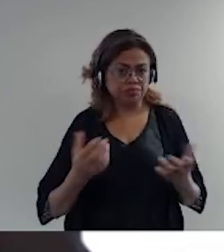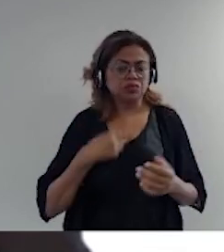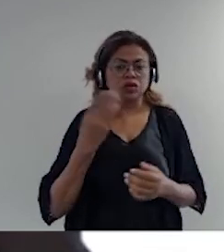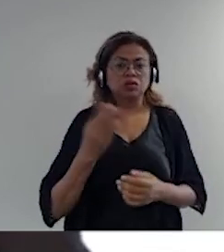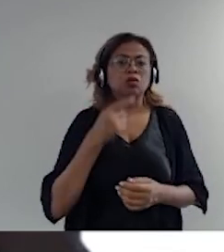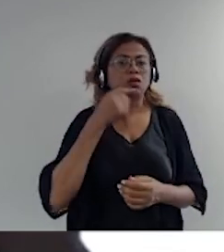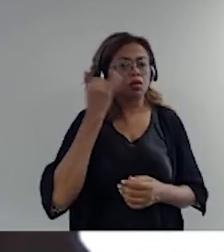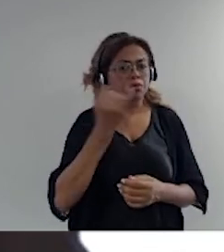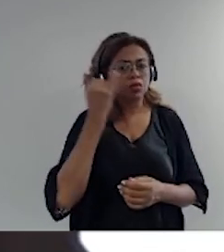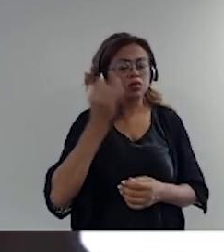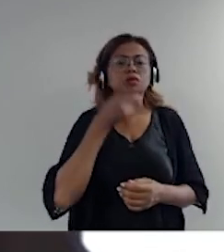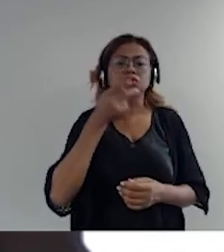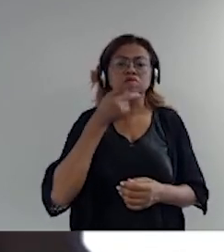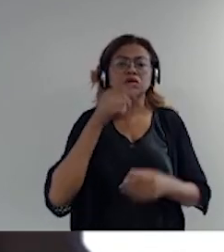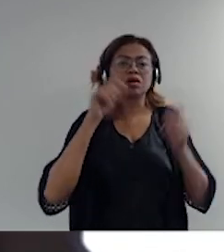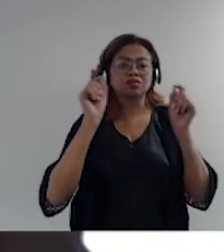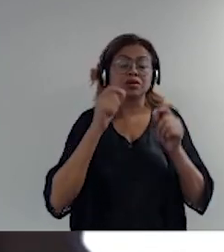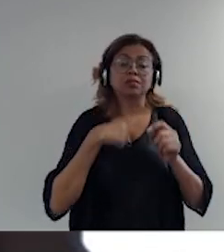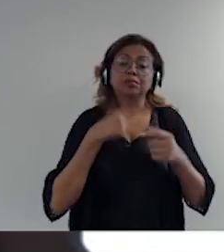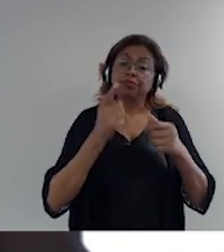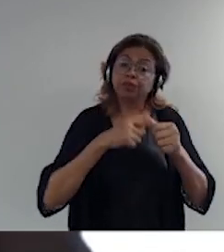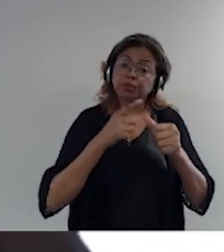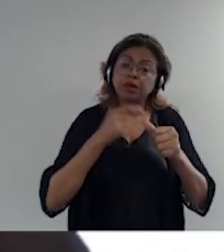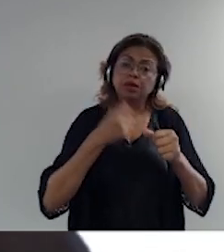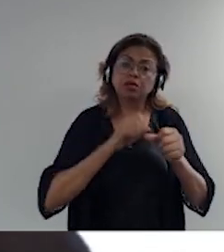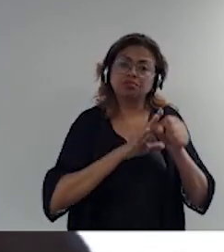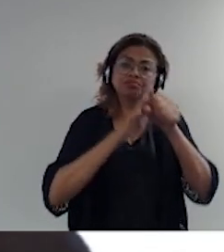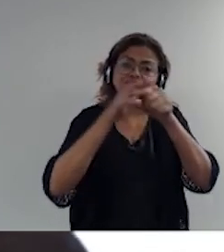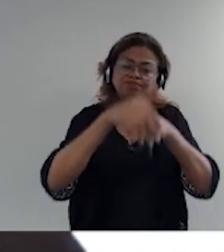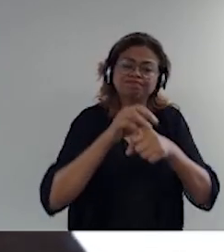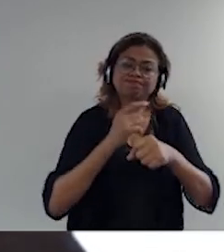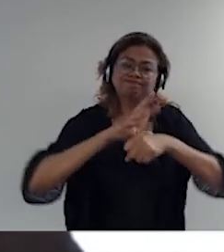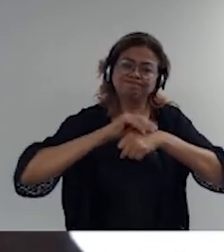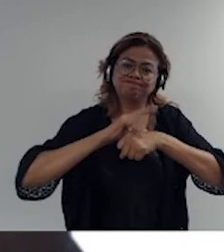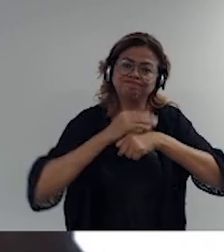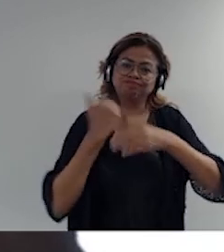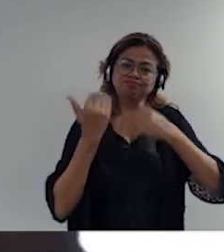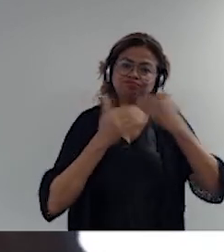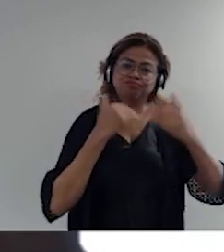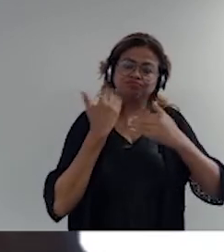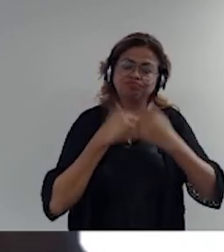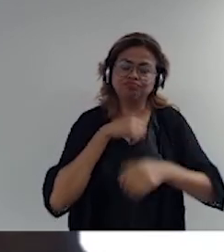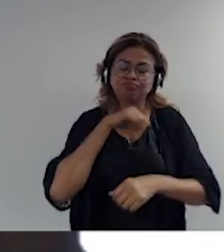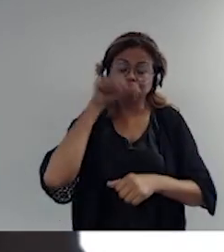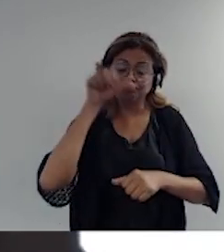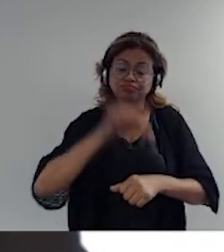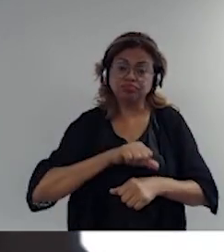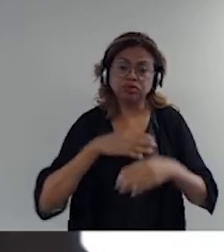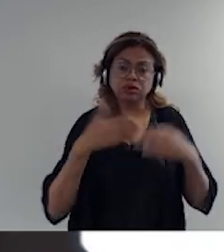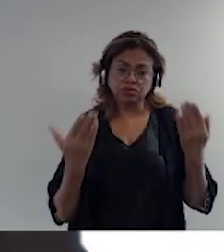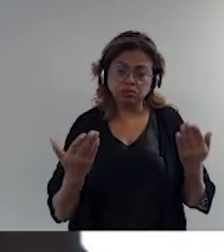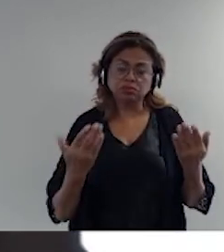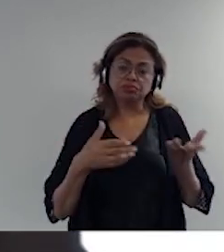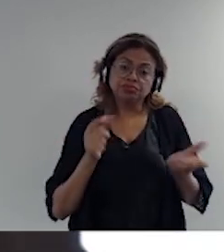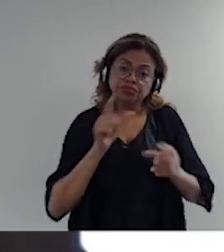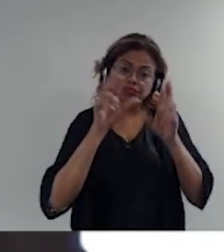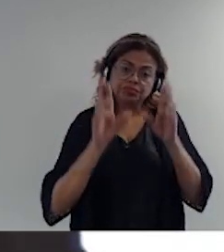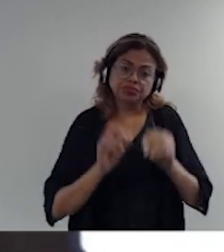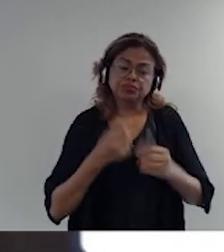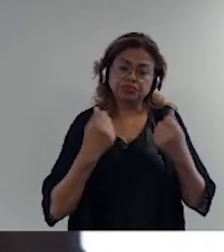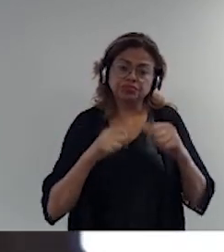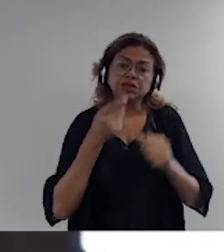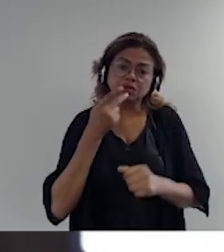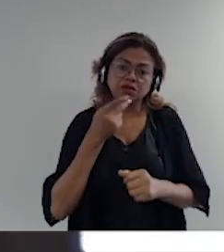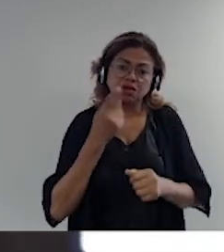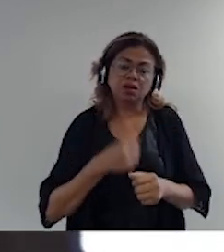ressaltar o lado bastante trágico, dramático que tem essa situação que nós estamos vivendo, mas ao mesmo tempo